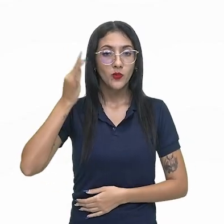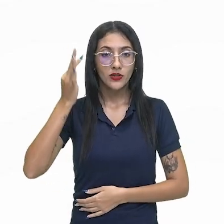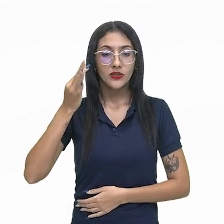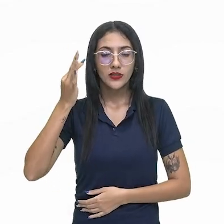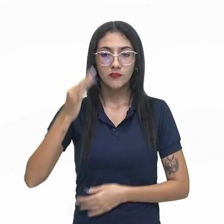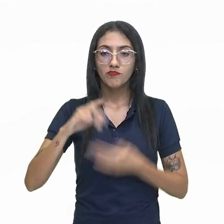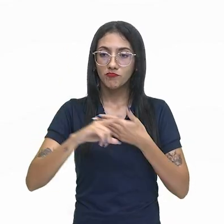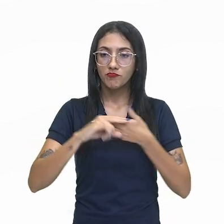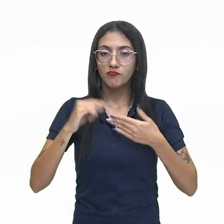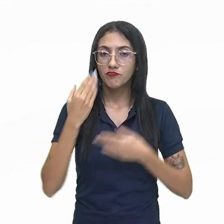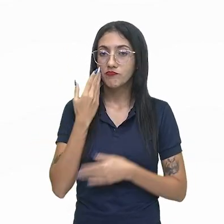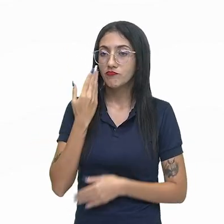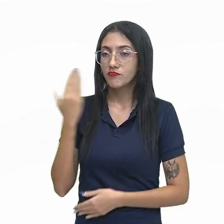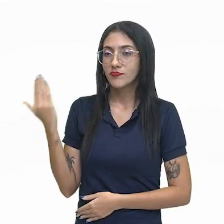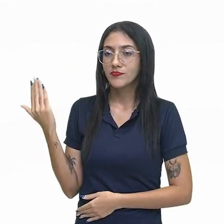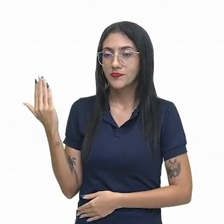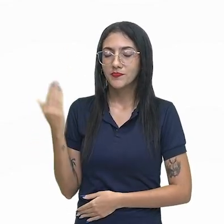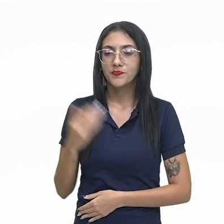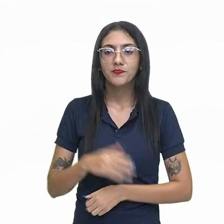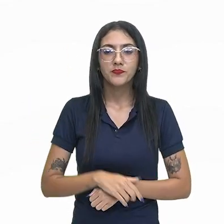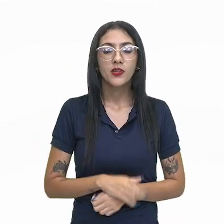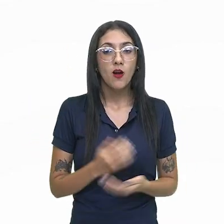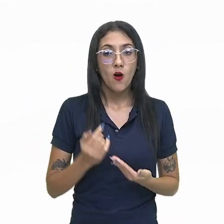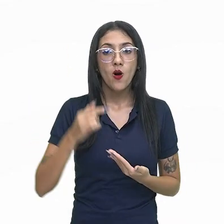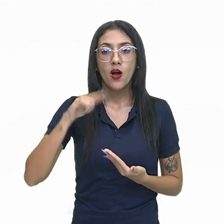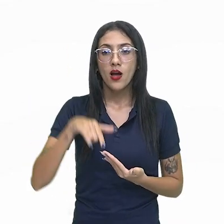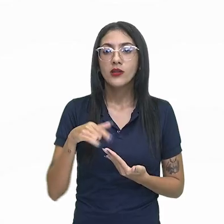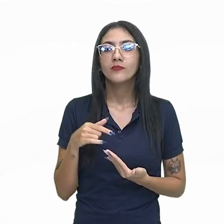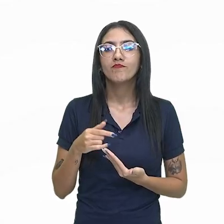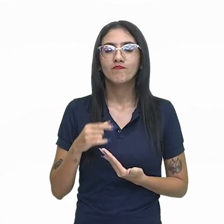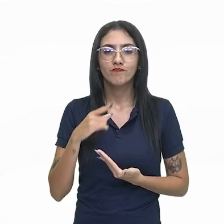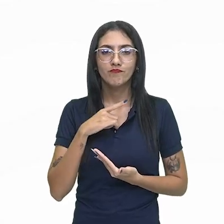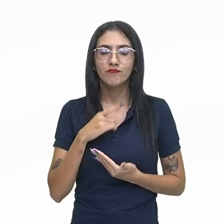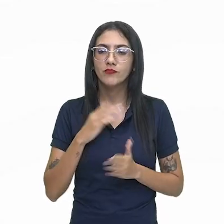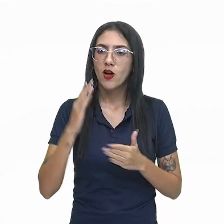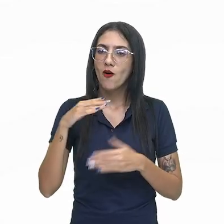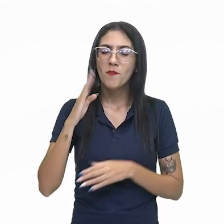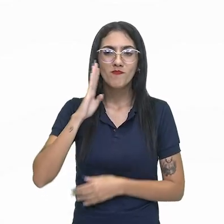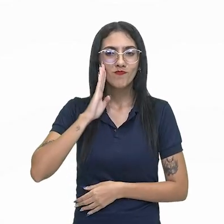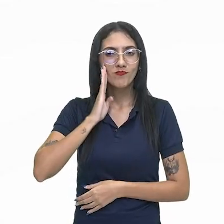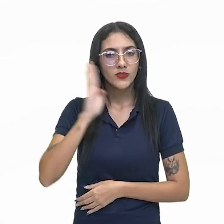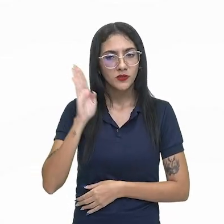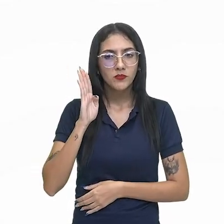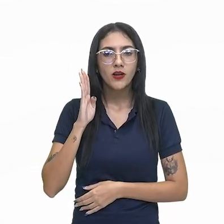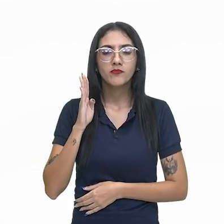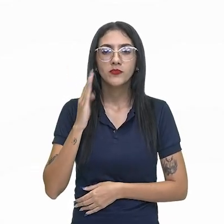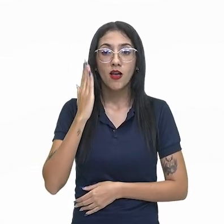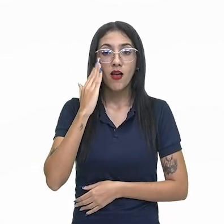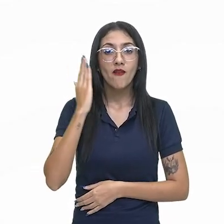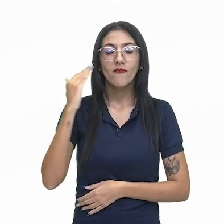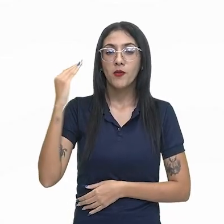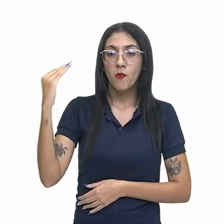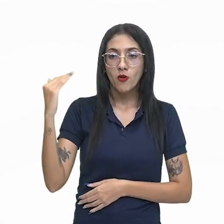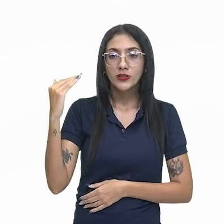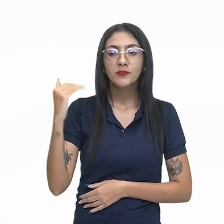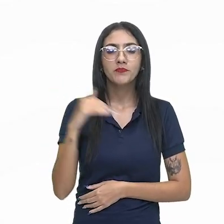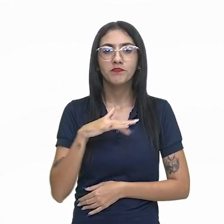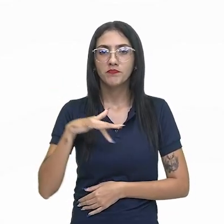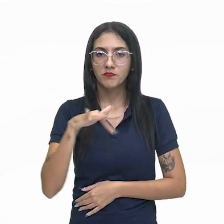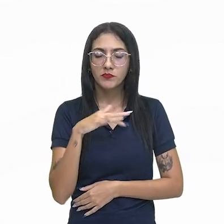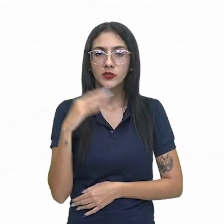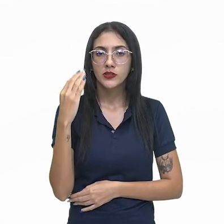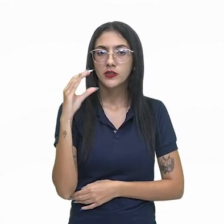Haldane, né, que são consideradas as mais aceitas, né, é considerada a teoria mais